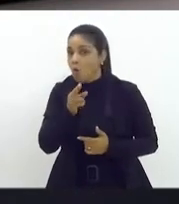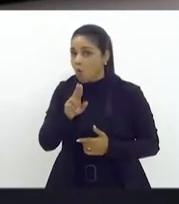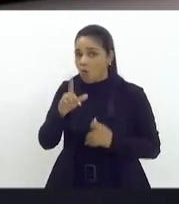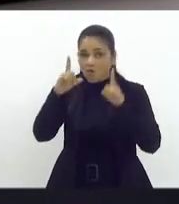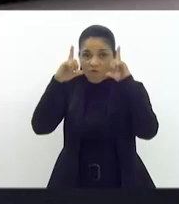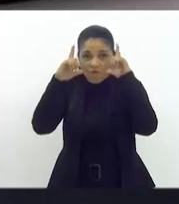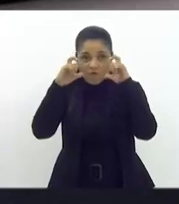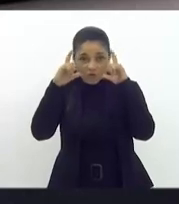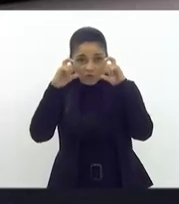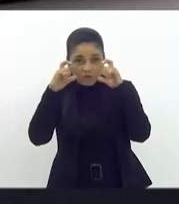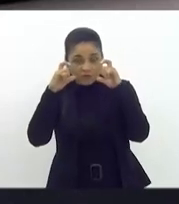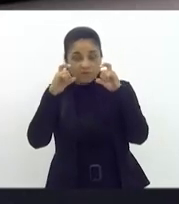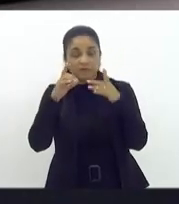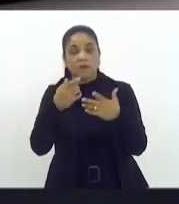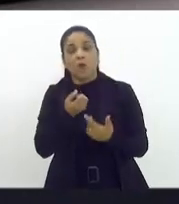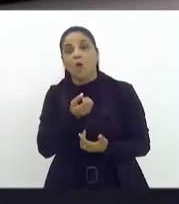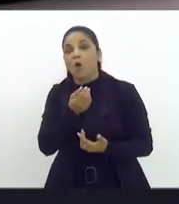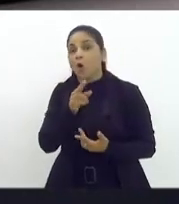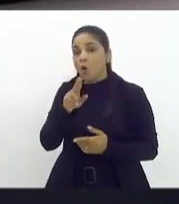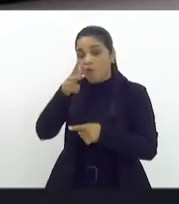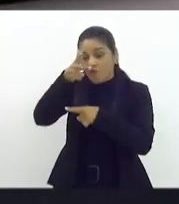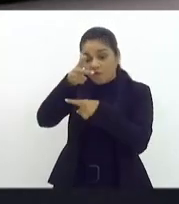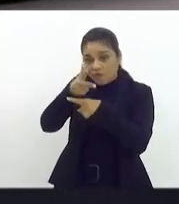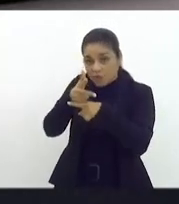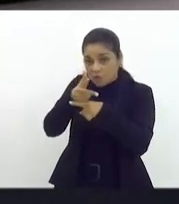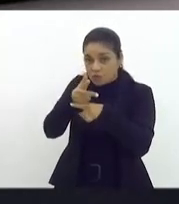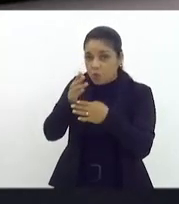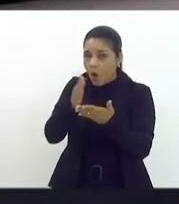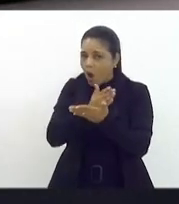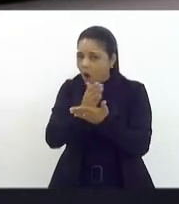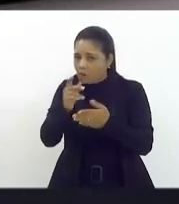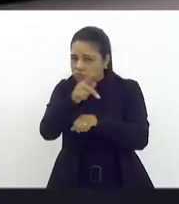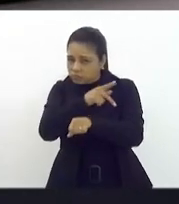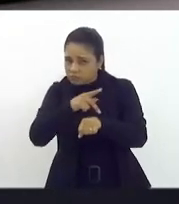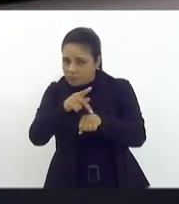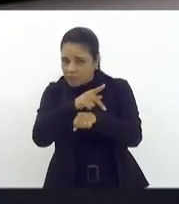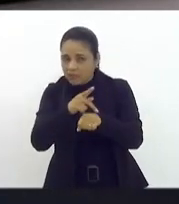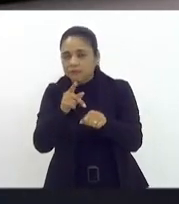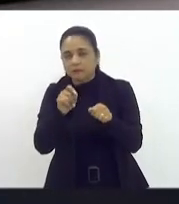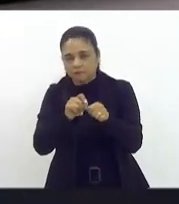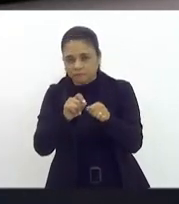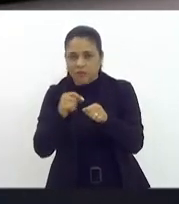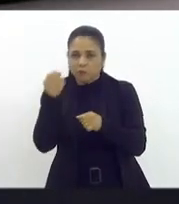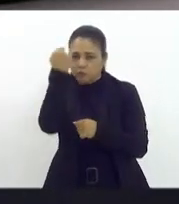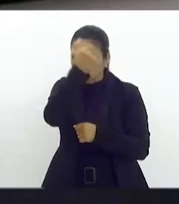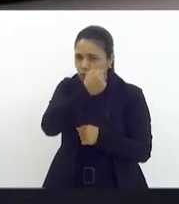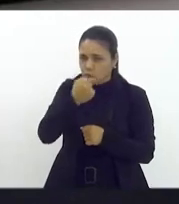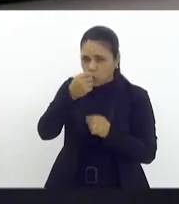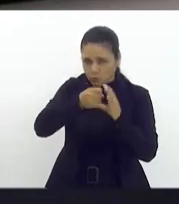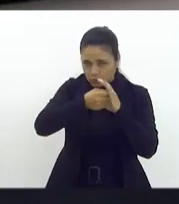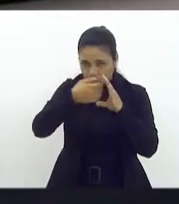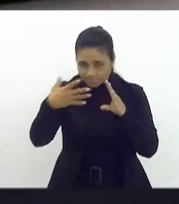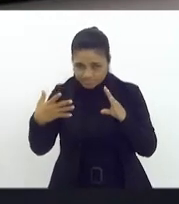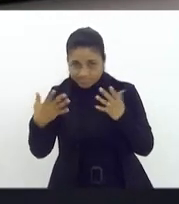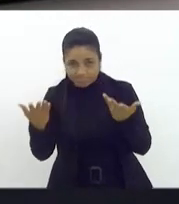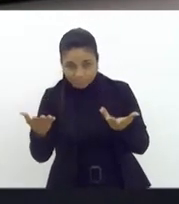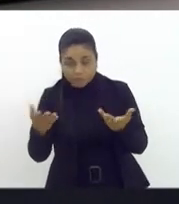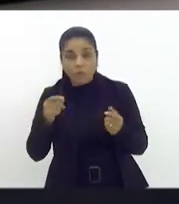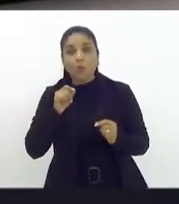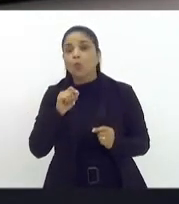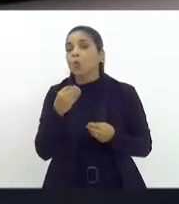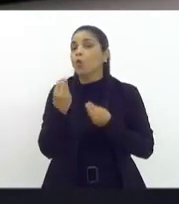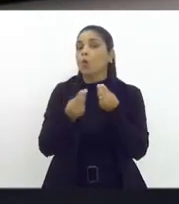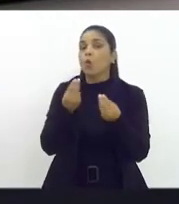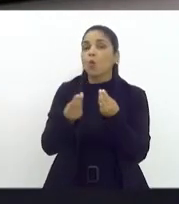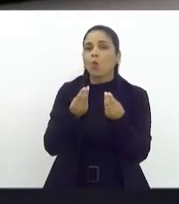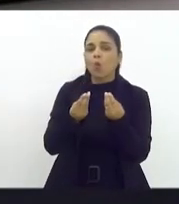por pequenos vídeos como alguns países fazem da do rosto das pessoas a pergunta como é que eu chego